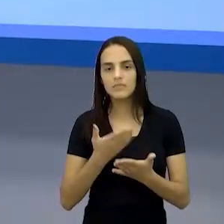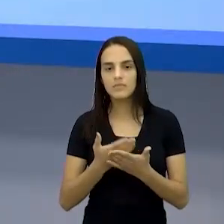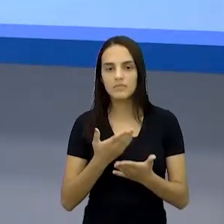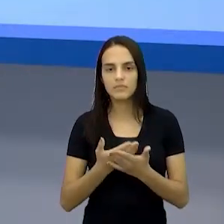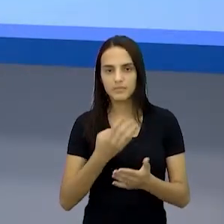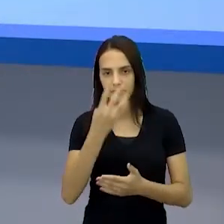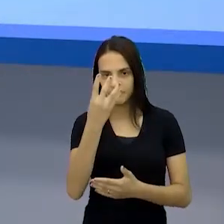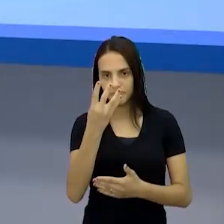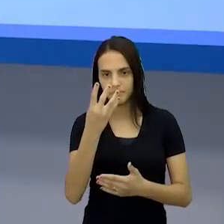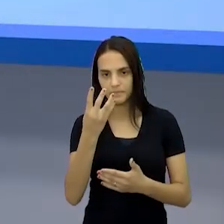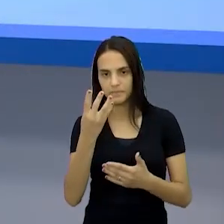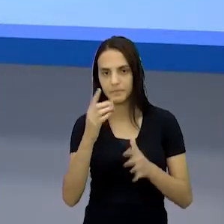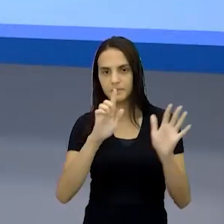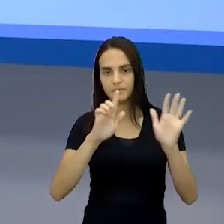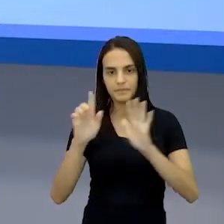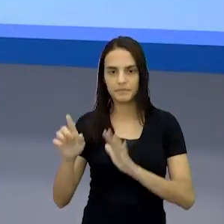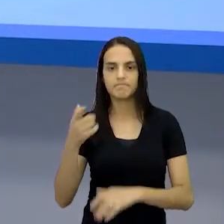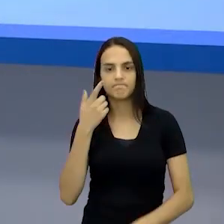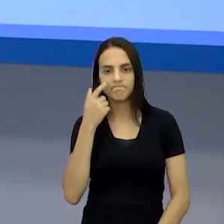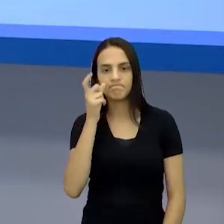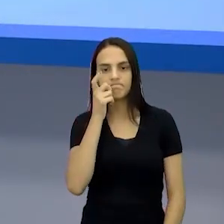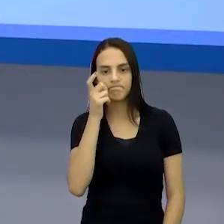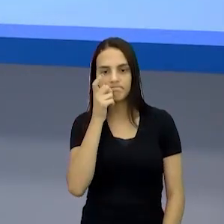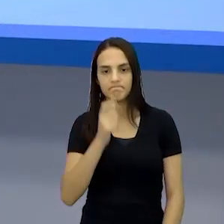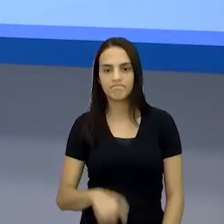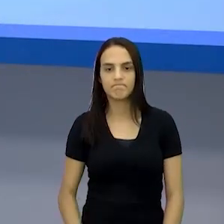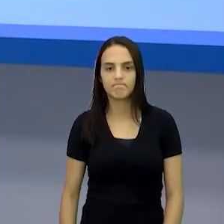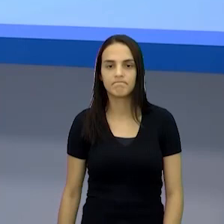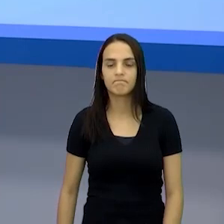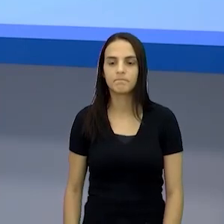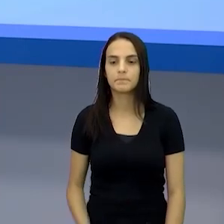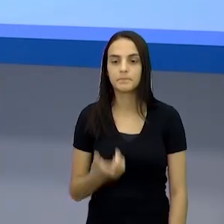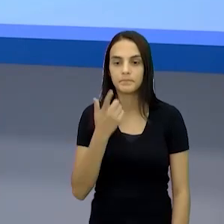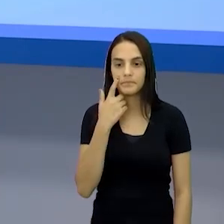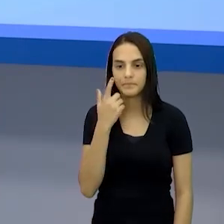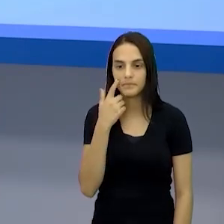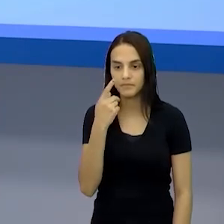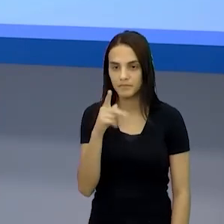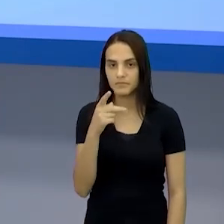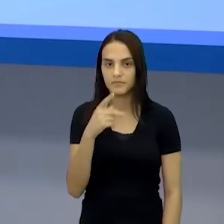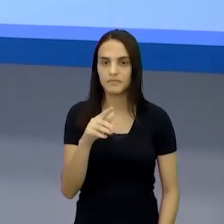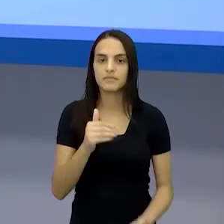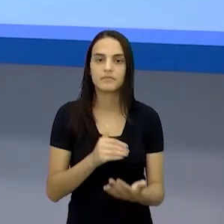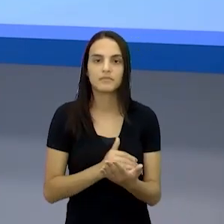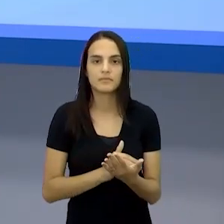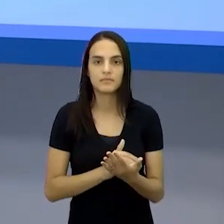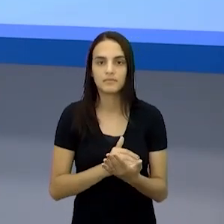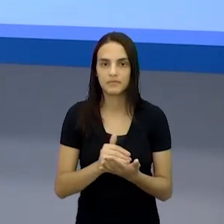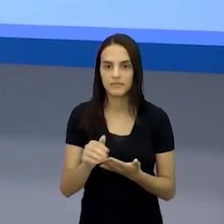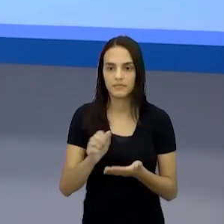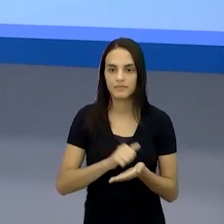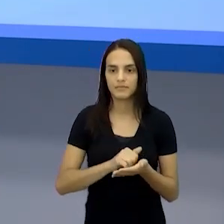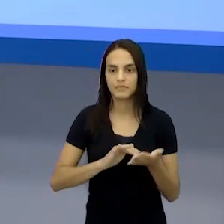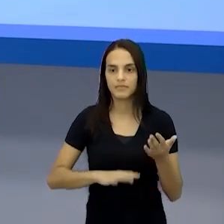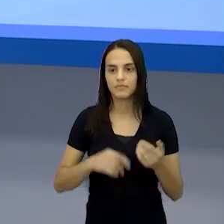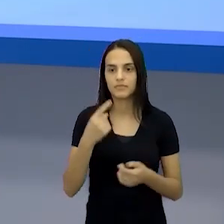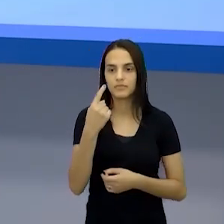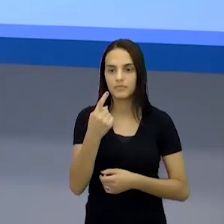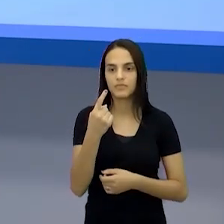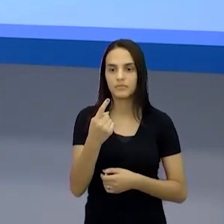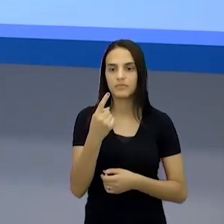em 4 semanas. Olha que interessante isso. E veja, você vai começar na atividade 1 a ter